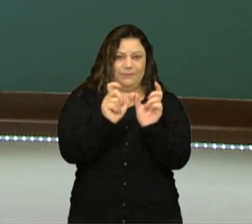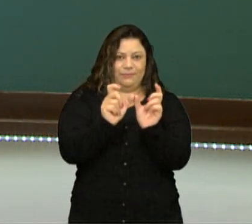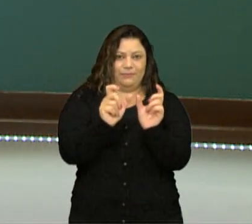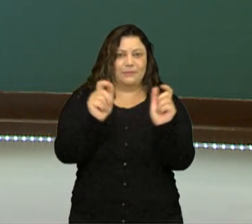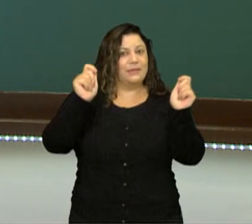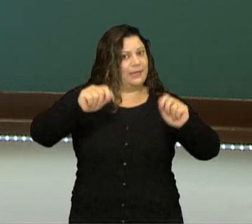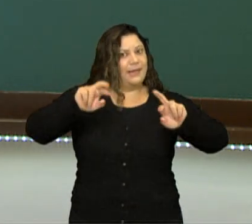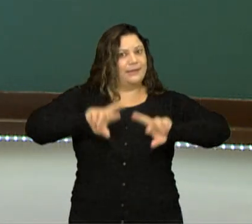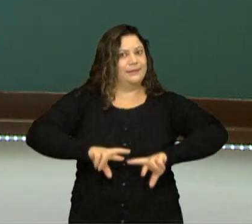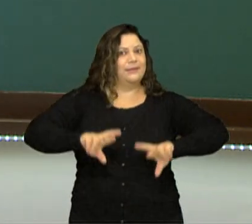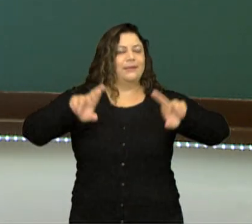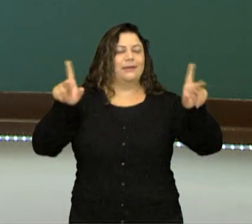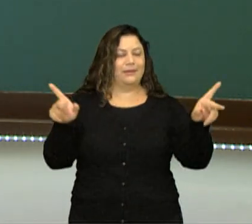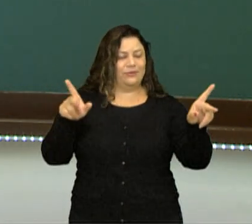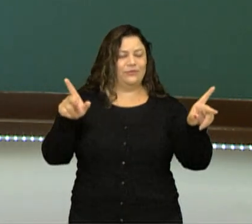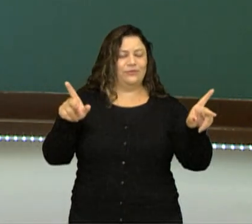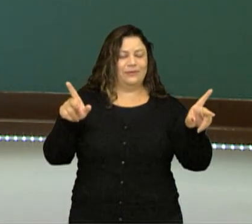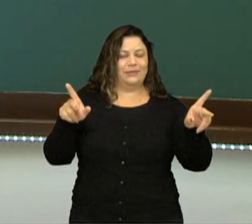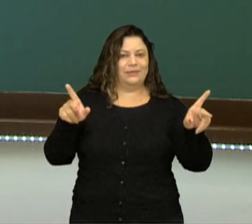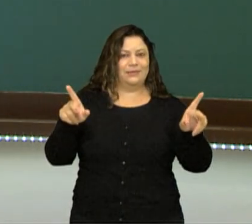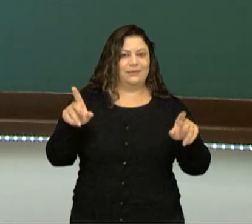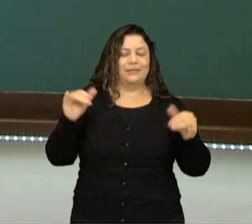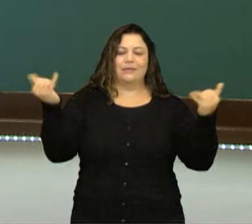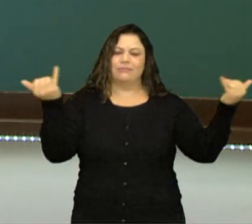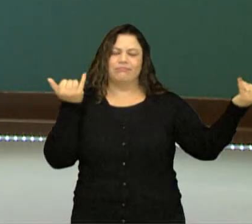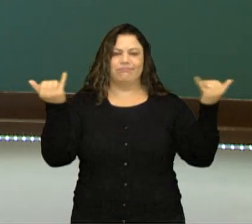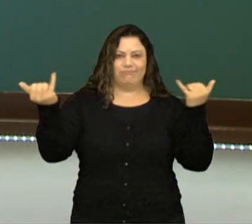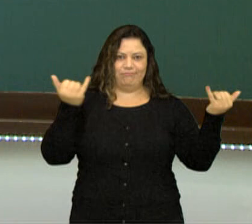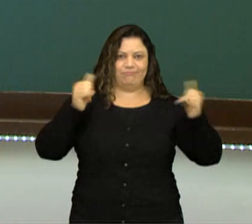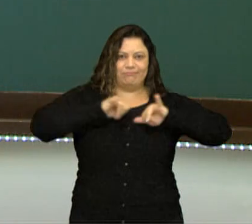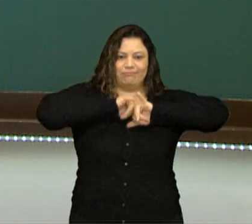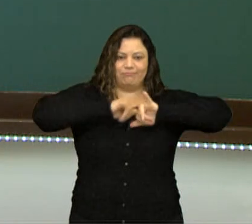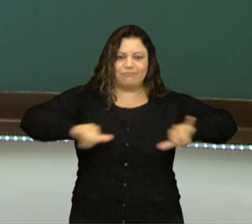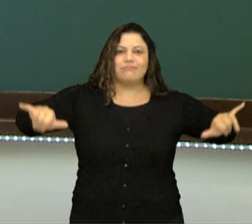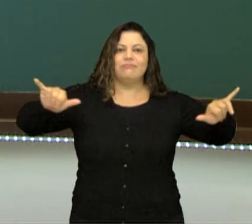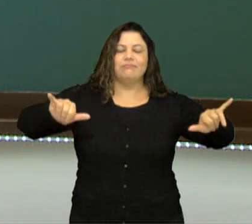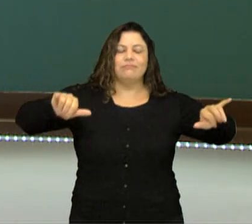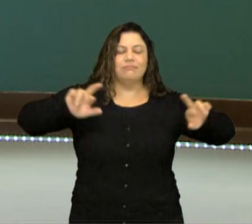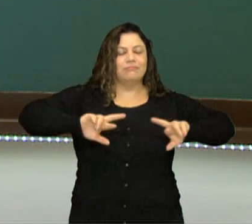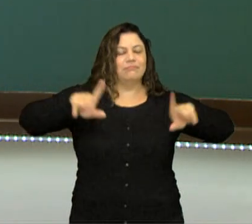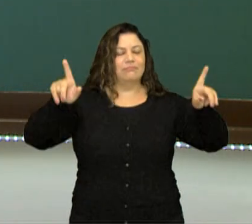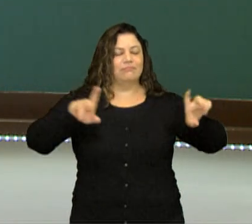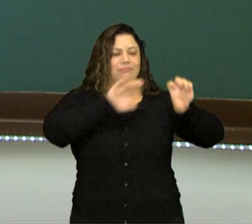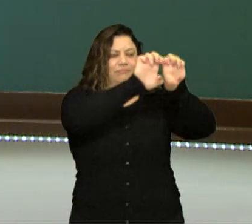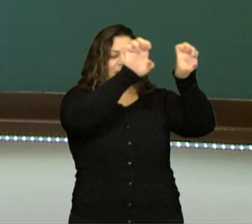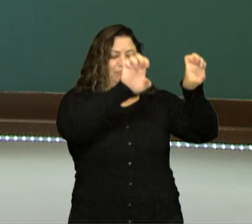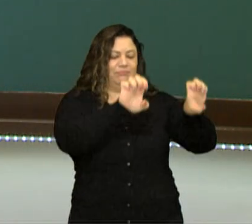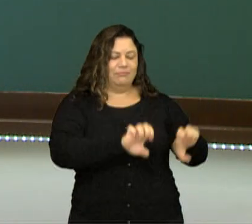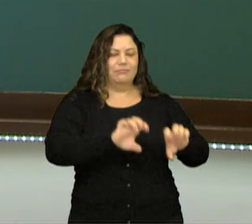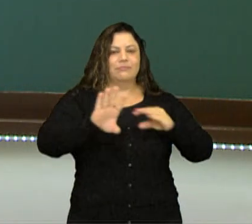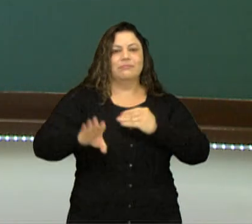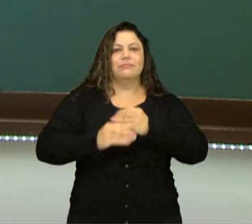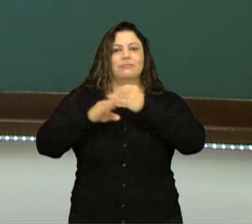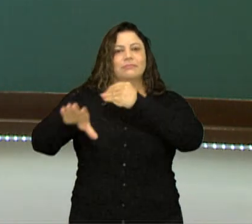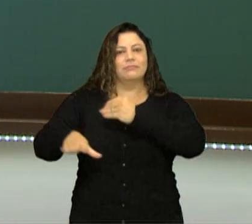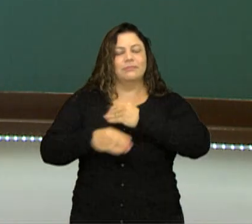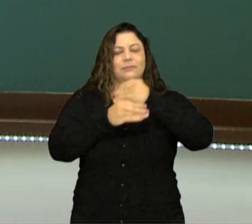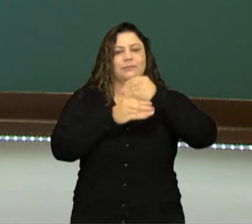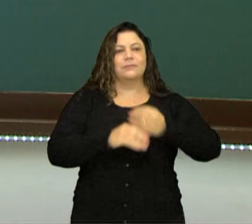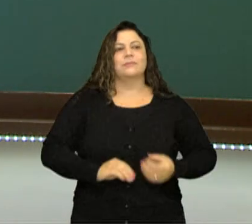é a diferença entre os enunciados. Uma diferença na sua estrutura, na sua composição.